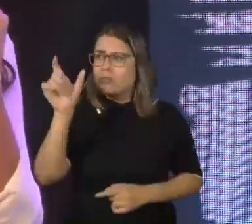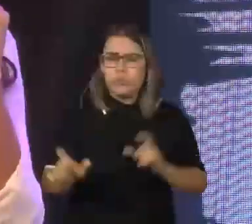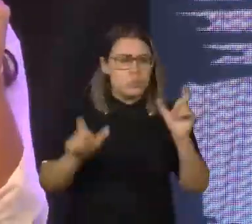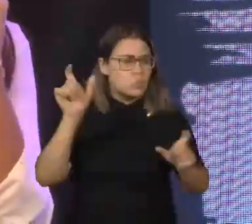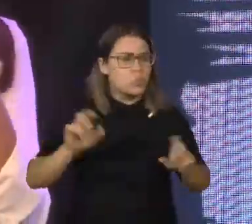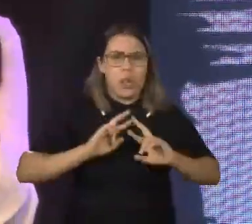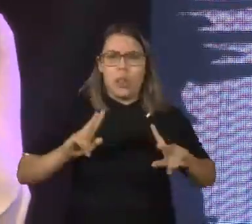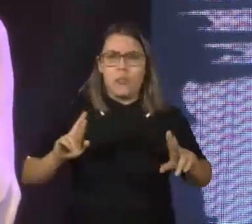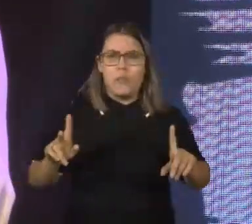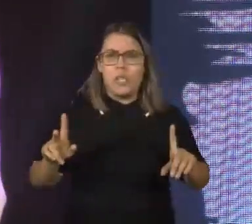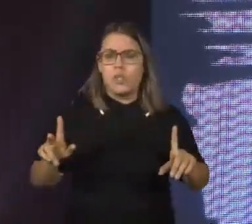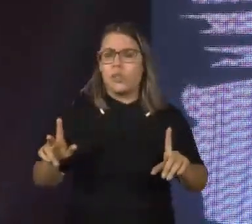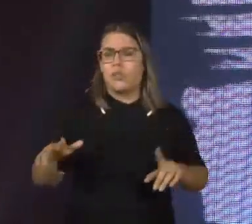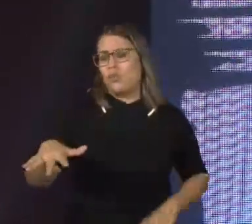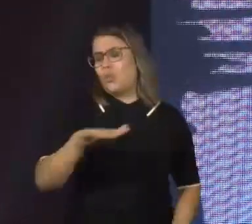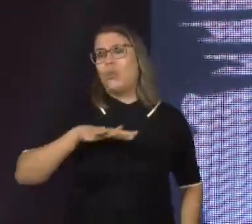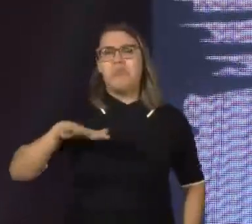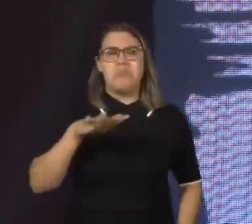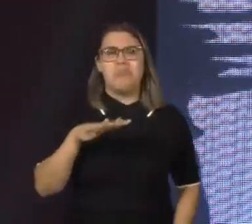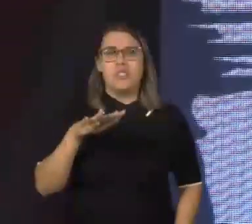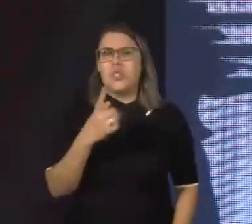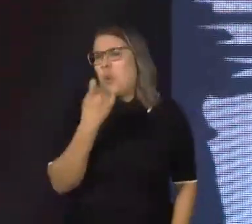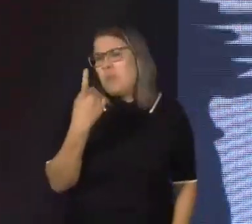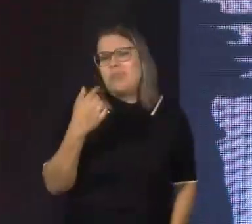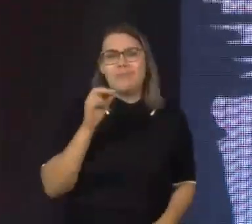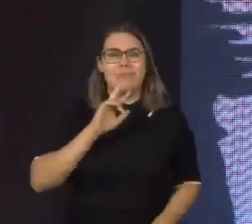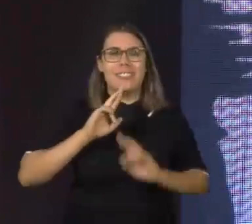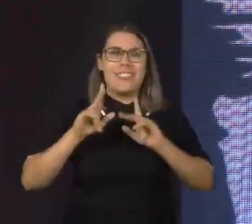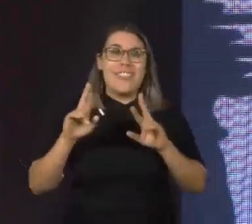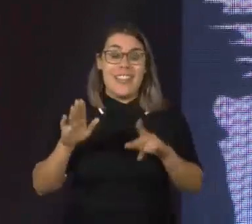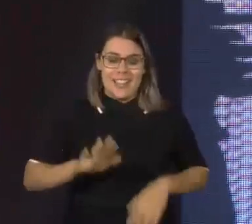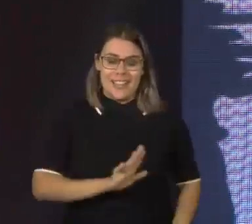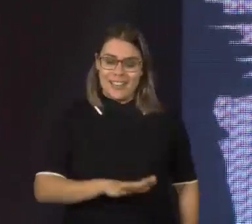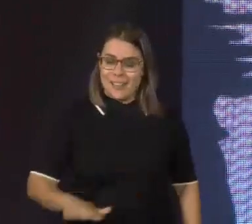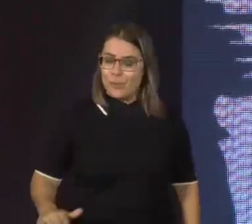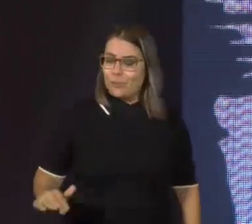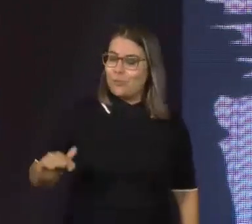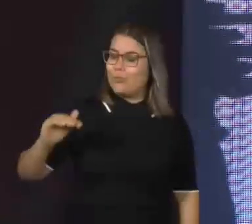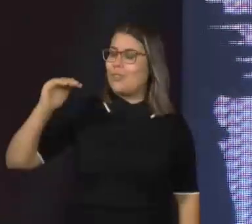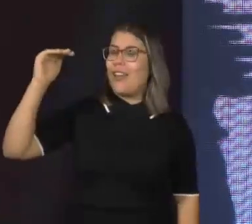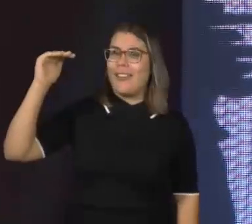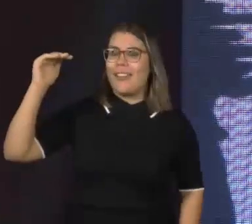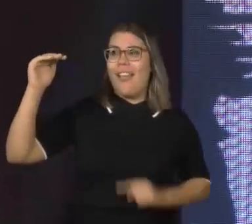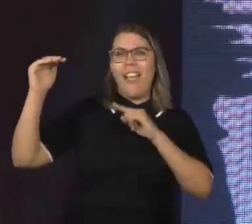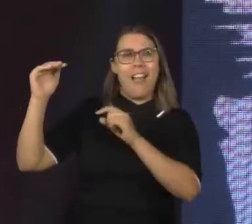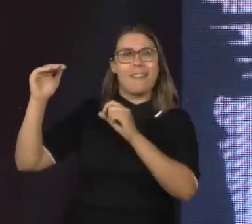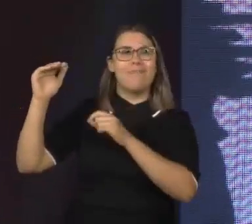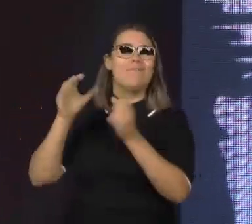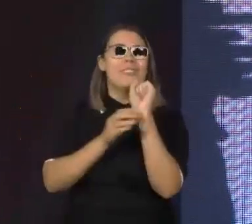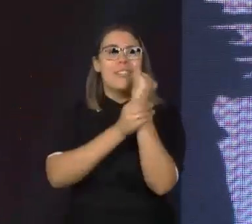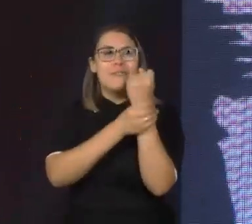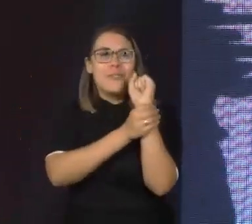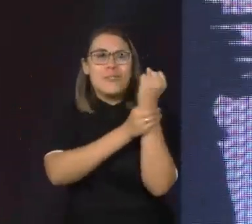de nós, só mais uma diferença. A criança vai crescer, vai se tornar um adulto muito mais seguro, muito